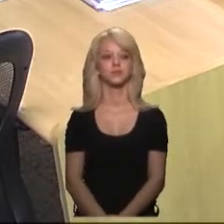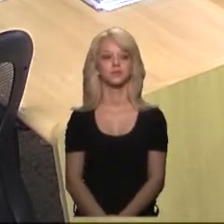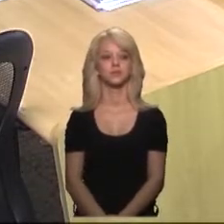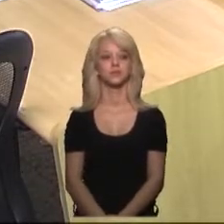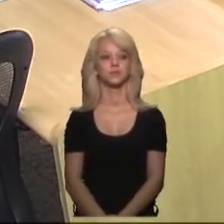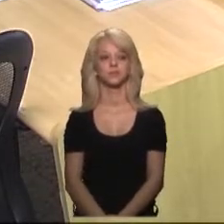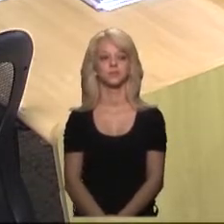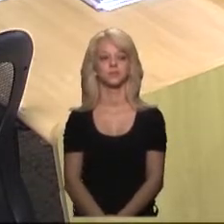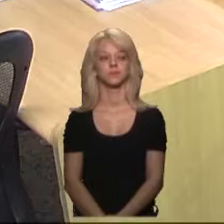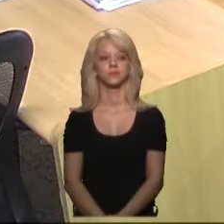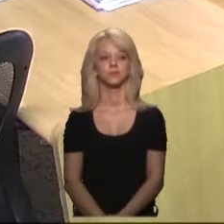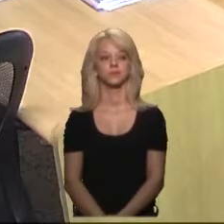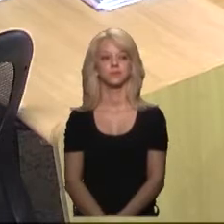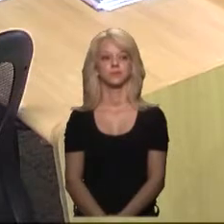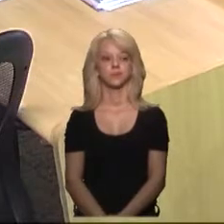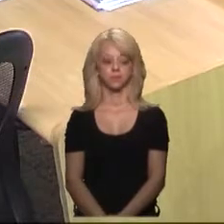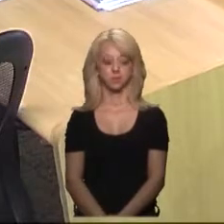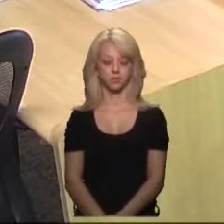Agora?